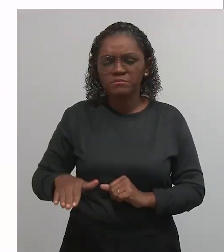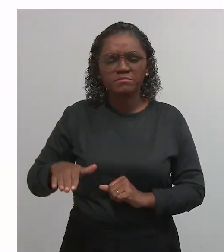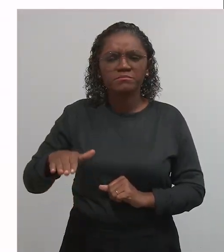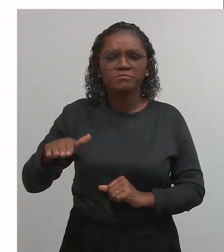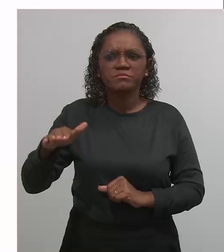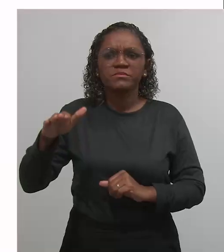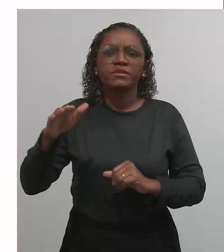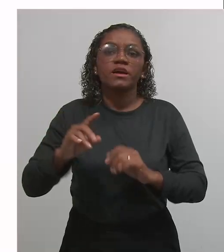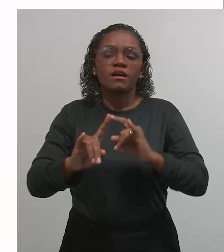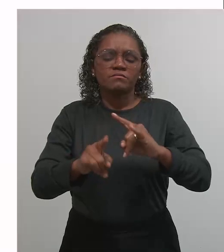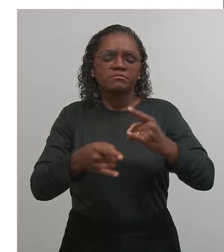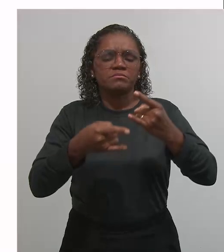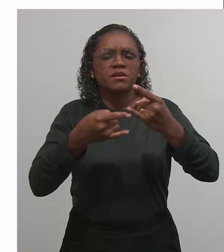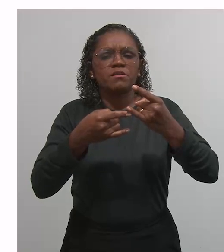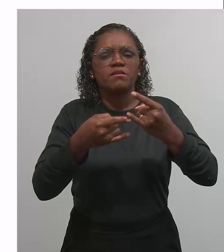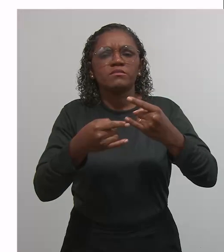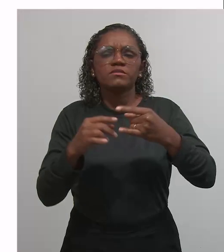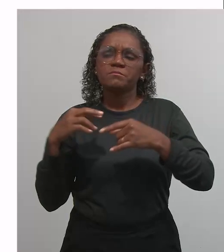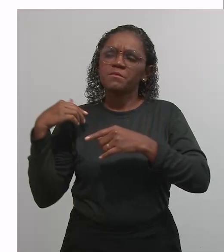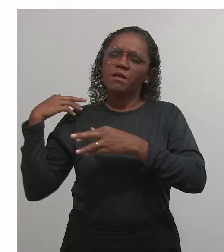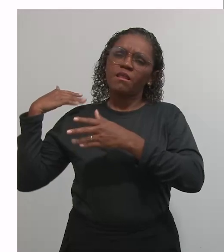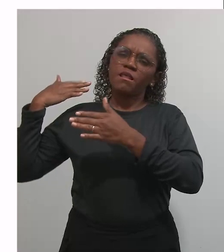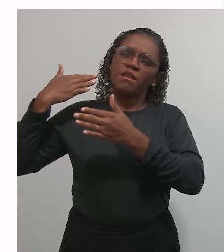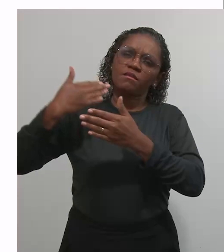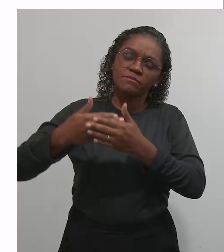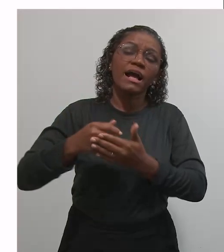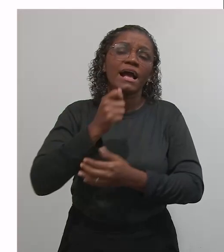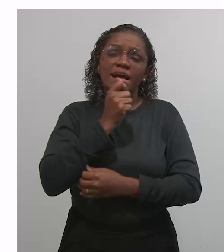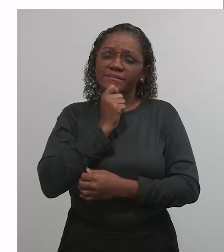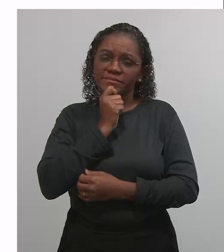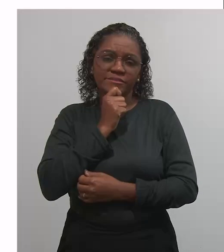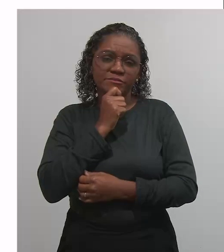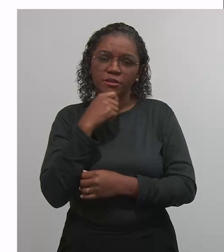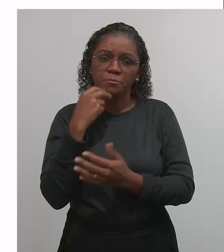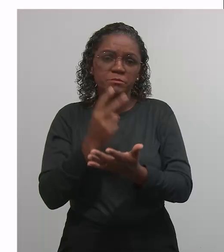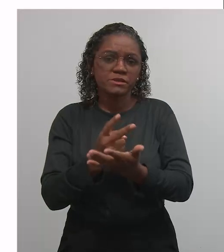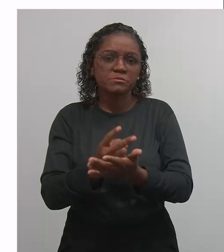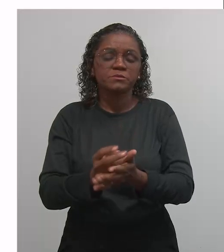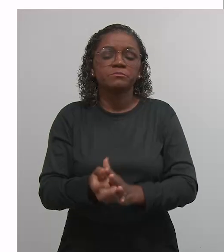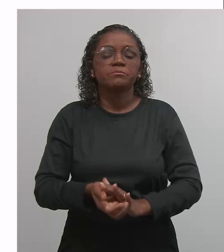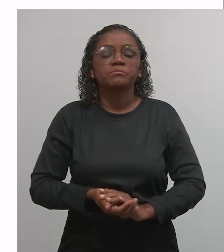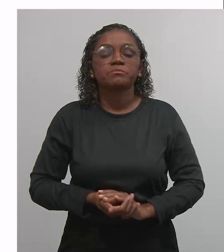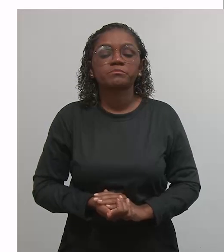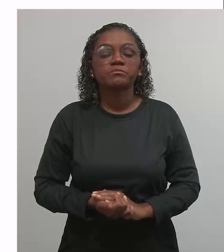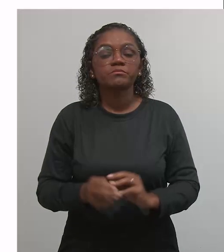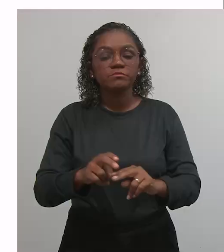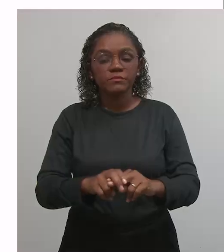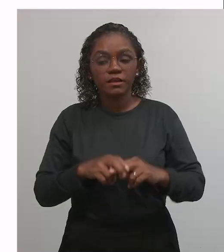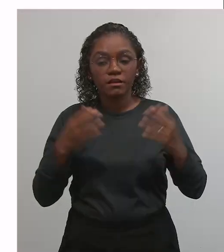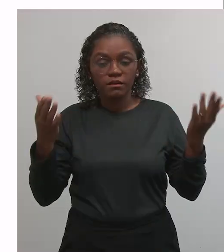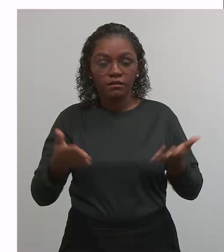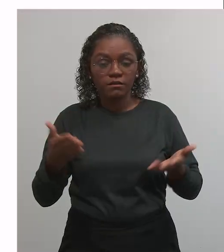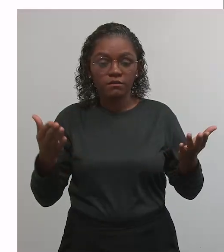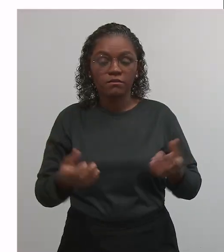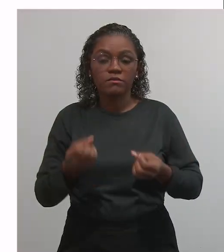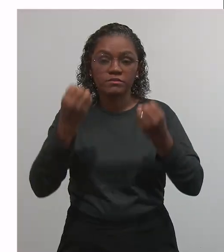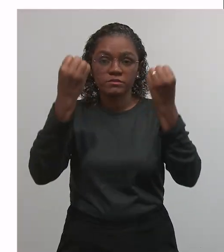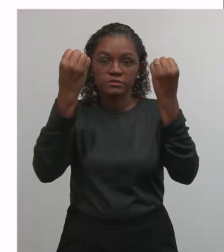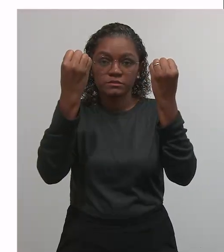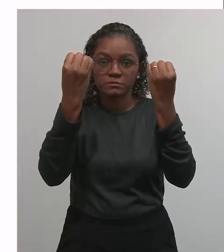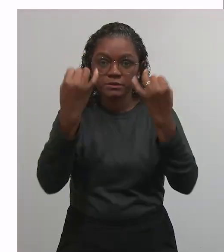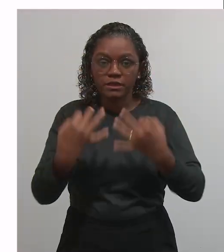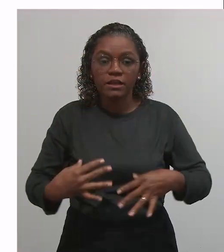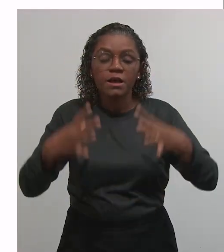mais remotas até os dias atuais. Bom, aí a gente começa então a esmiuçar sobre